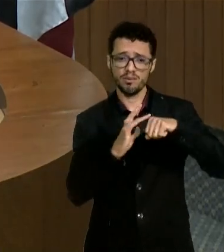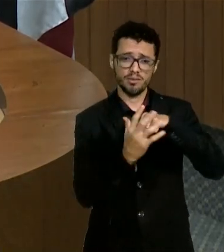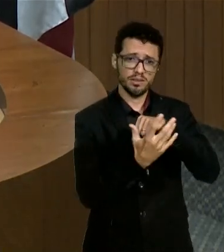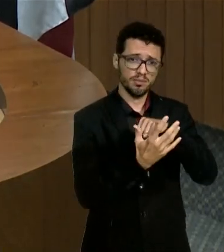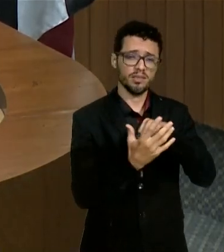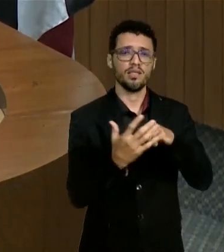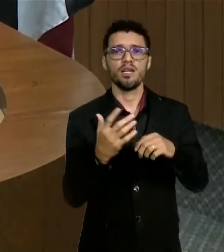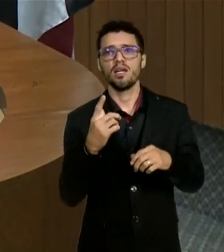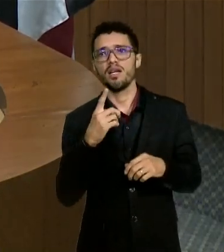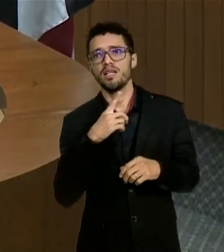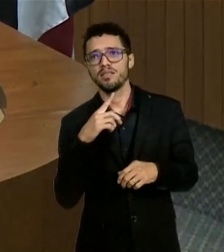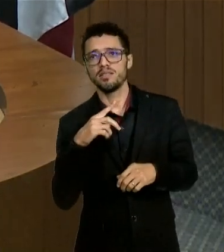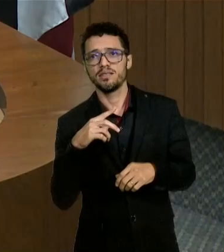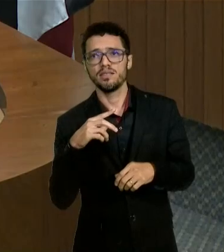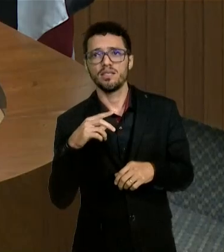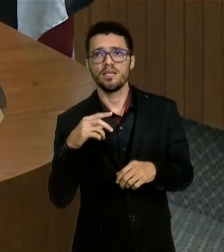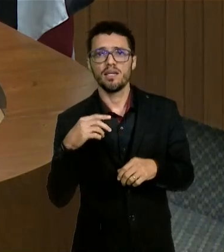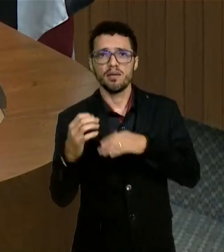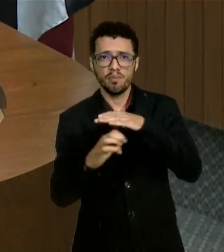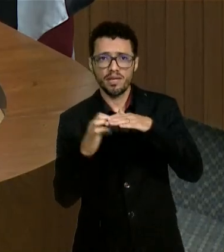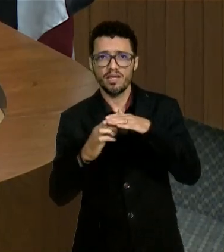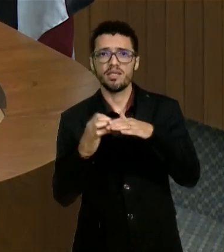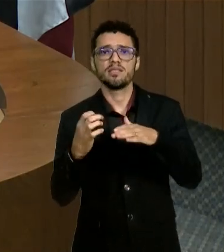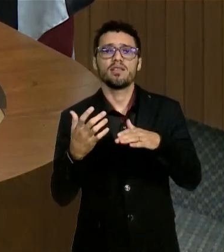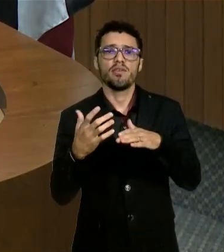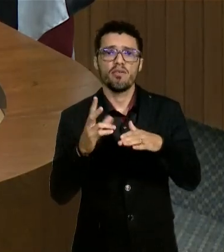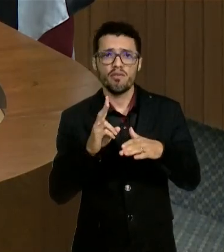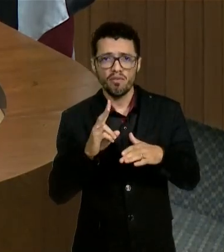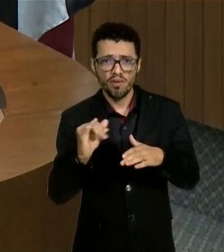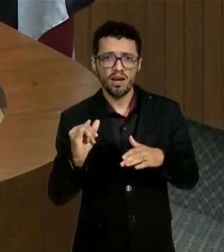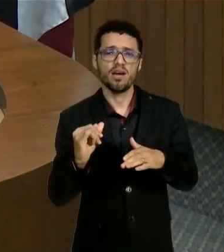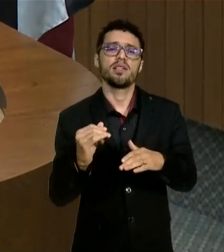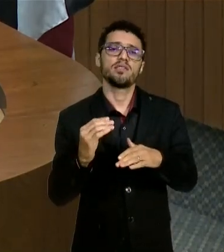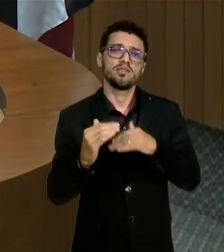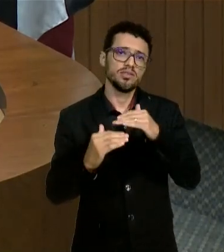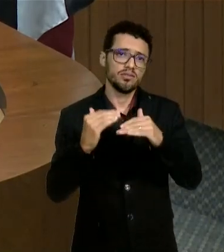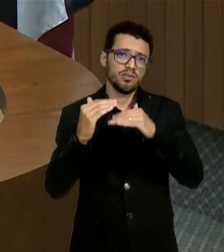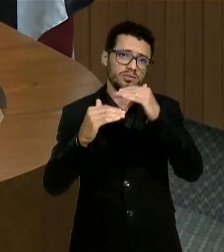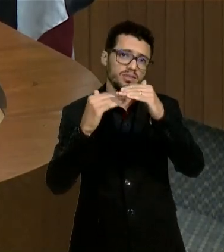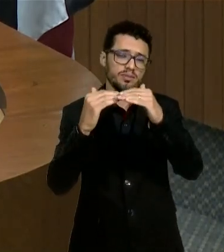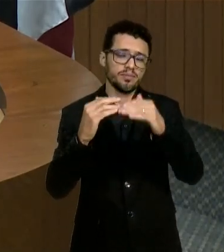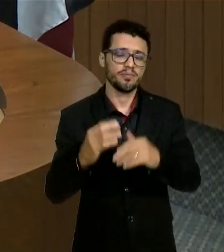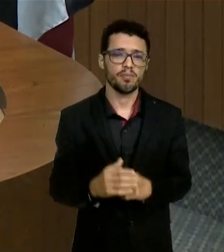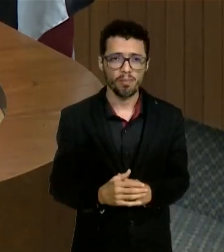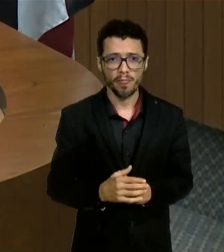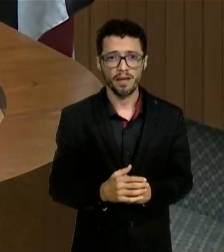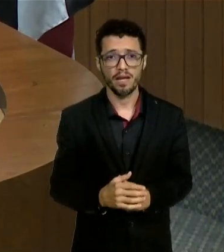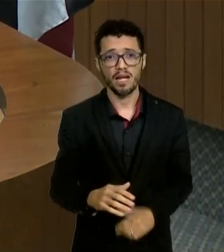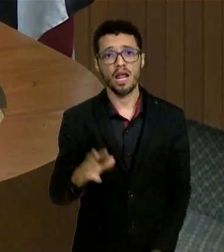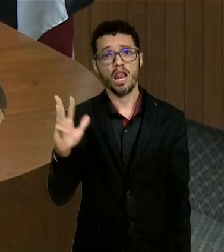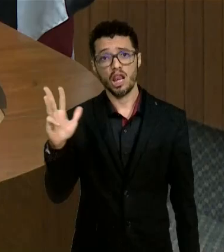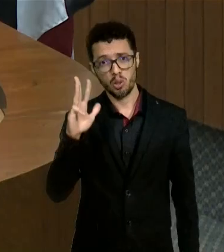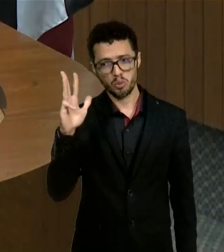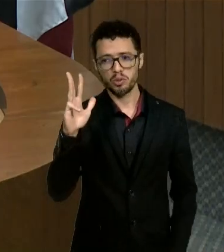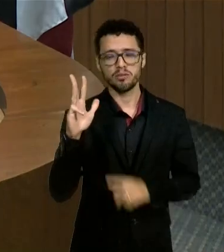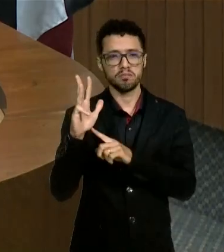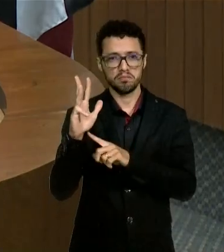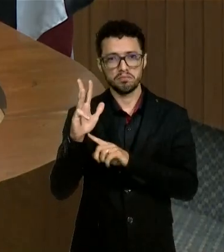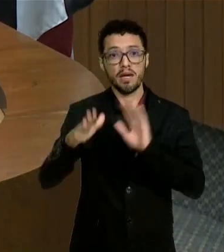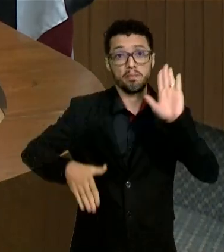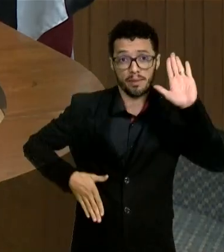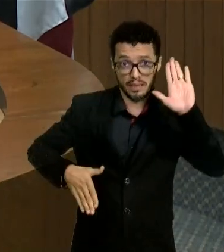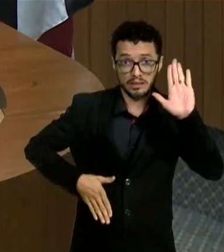ganhando capacidade e o normal. Lula, realmente, além de bandido, ele tem muita sorte. E pode acrescentar mais essa